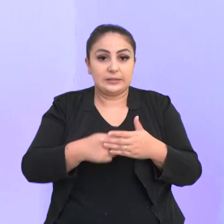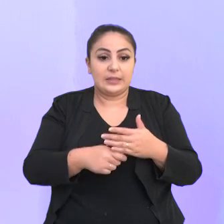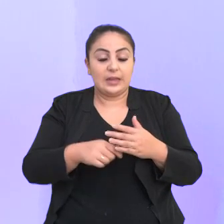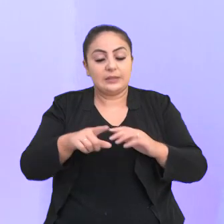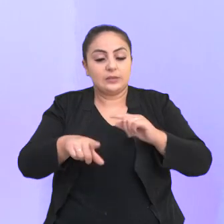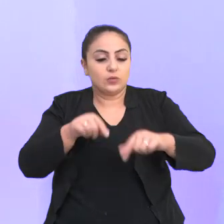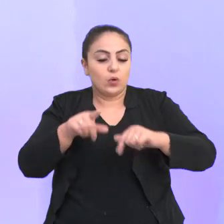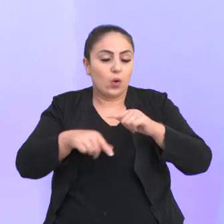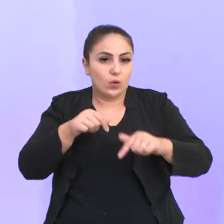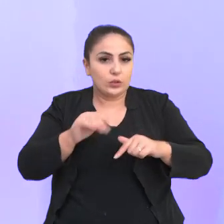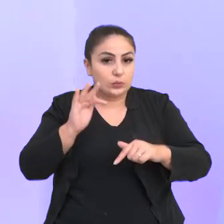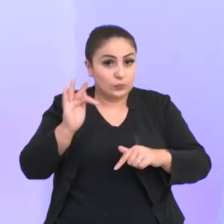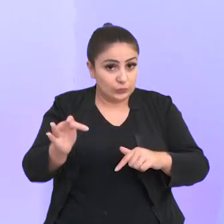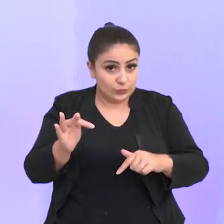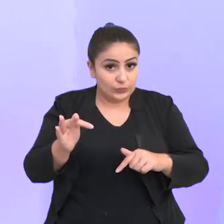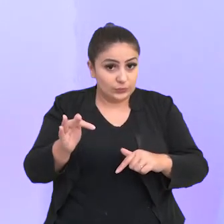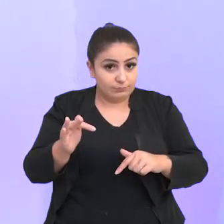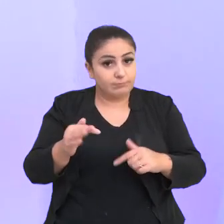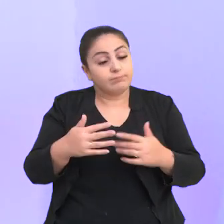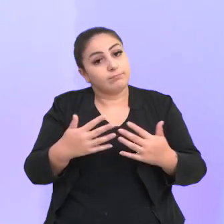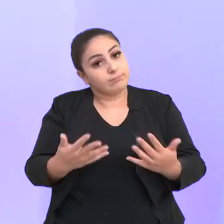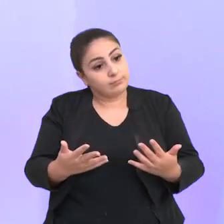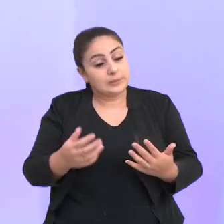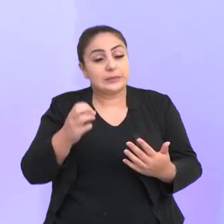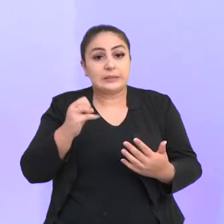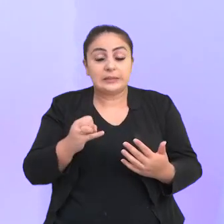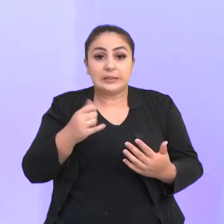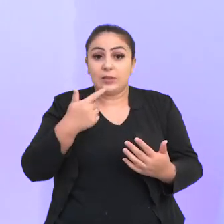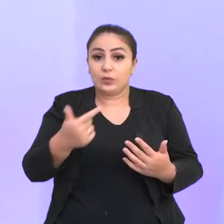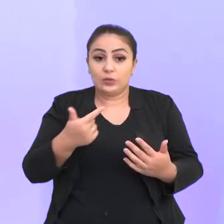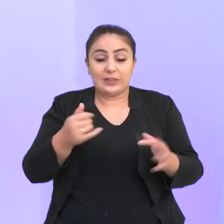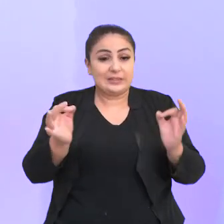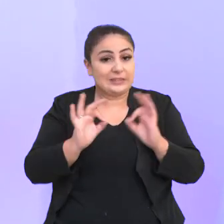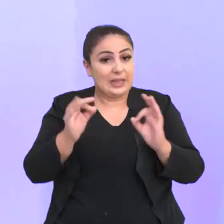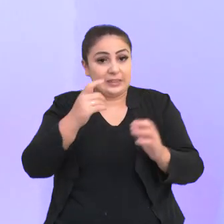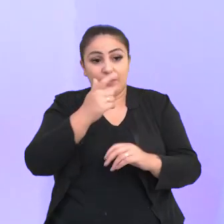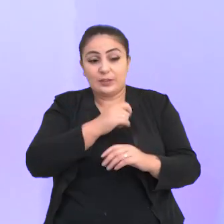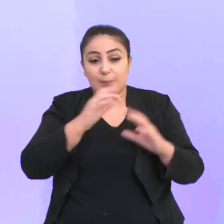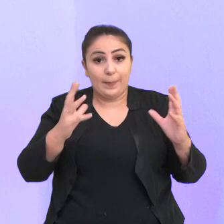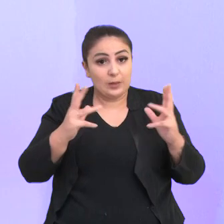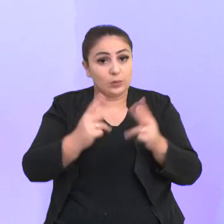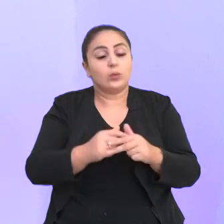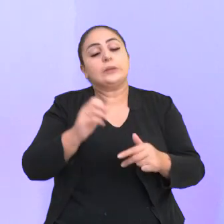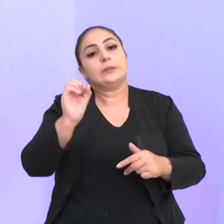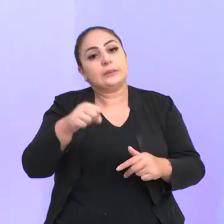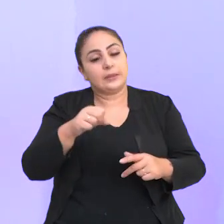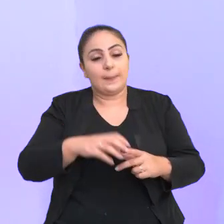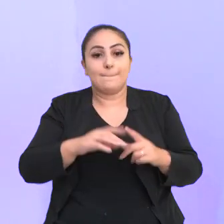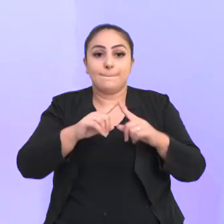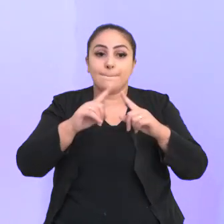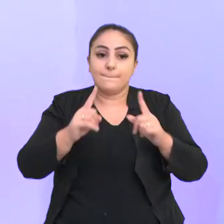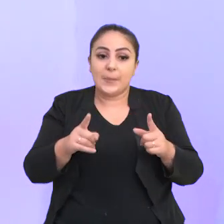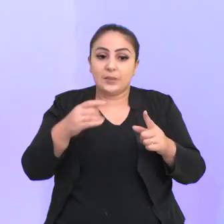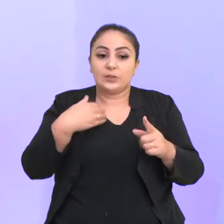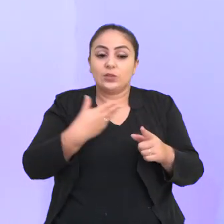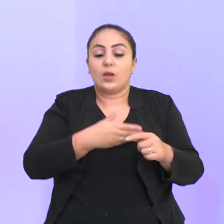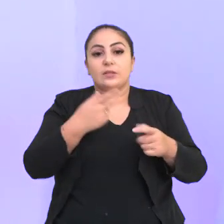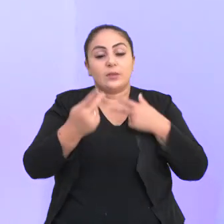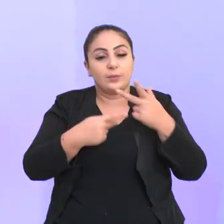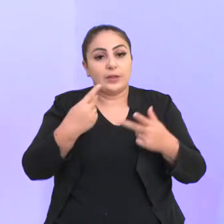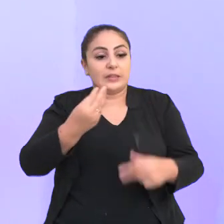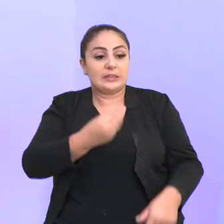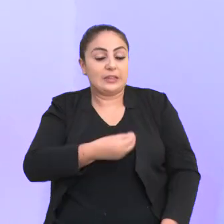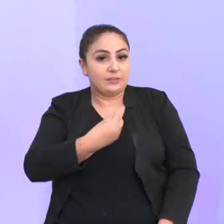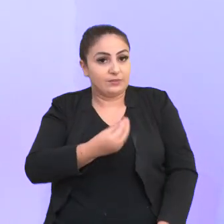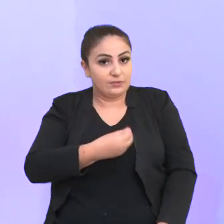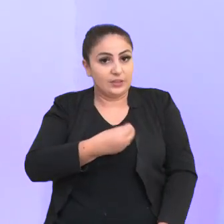buscar essas alternativas no futuro, em caso não havendo a vacina para todos? Sim, mas nós estamos